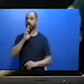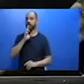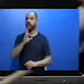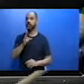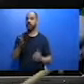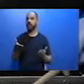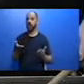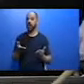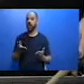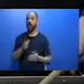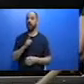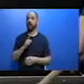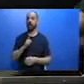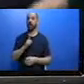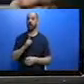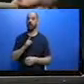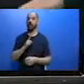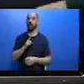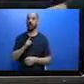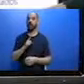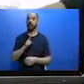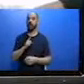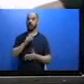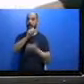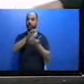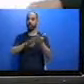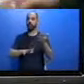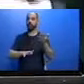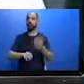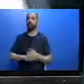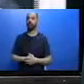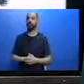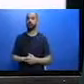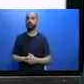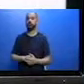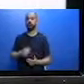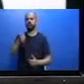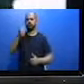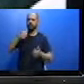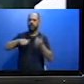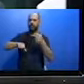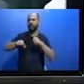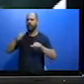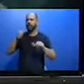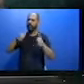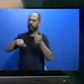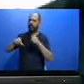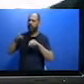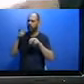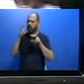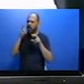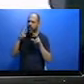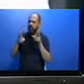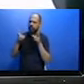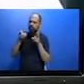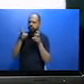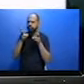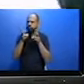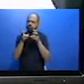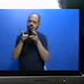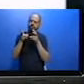o que nós temos a atividade analisando esse cartaz